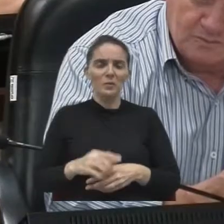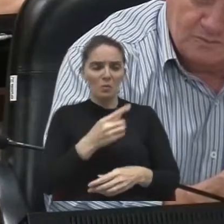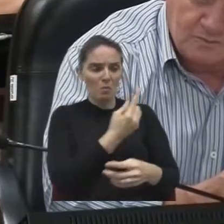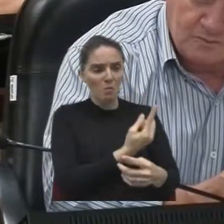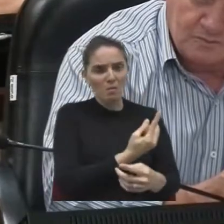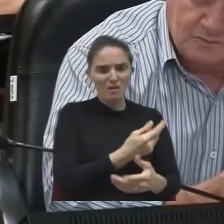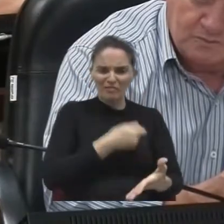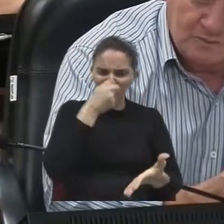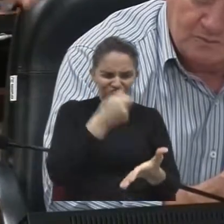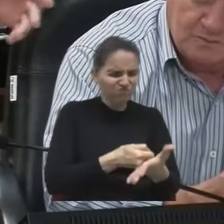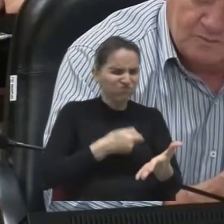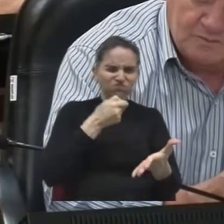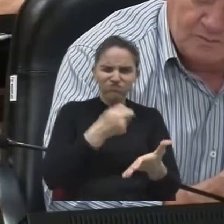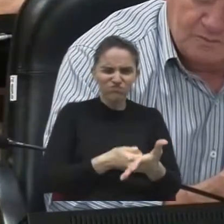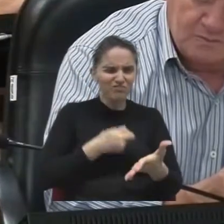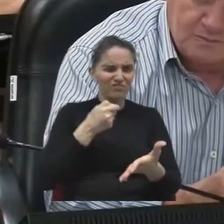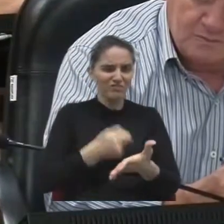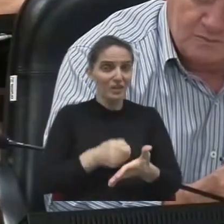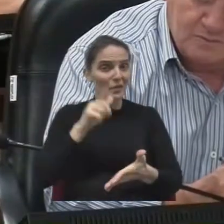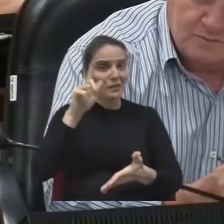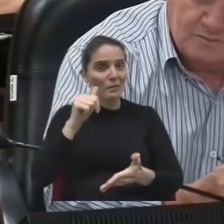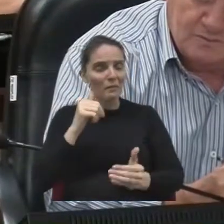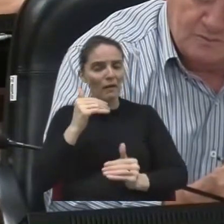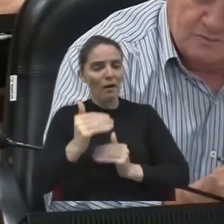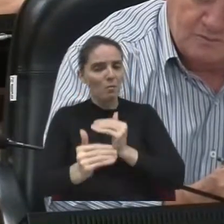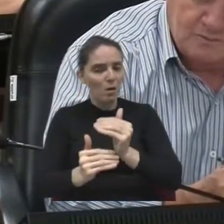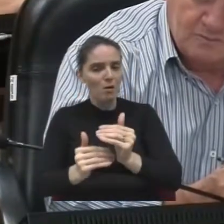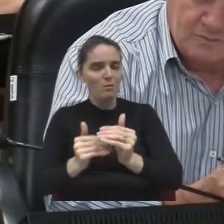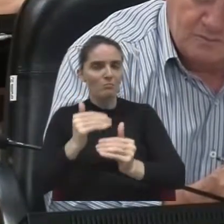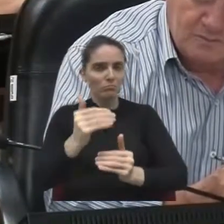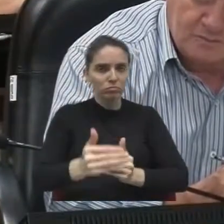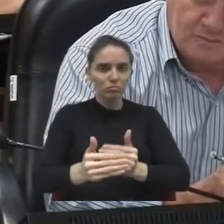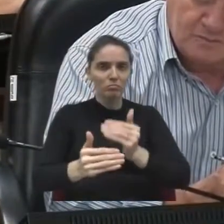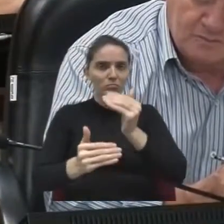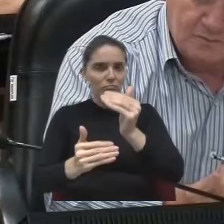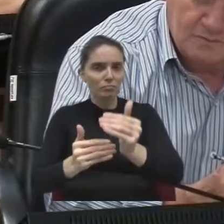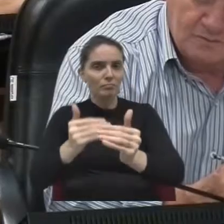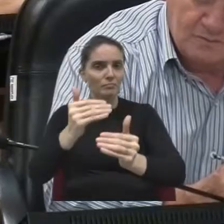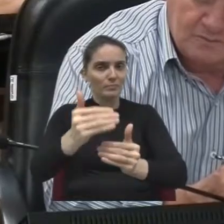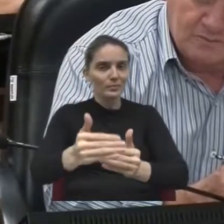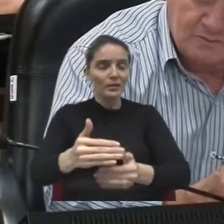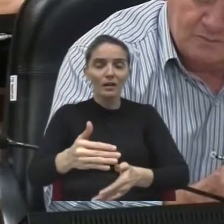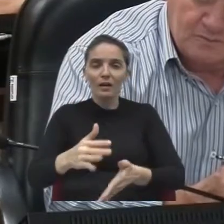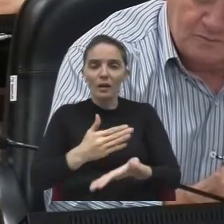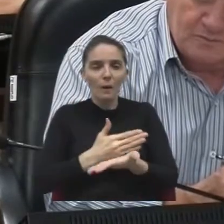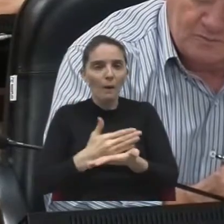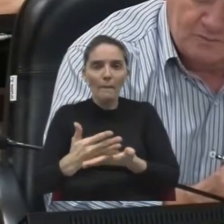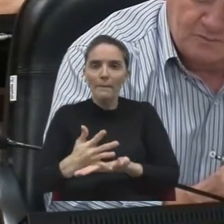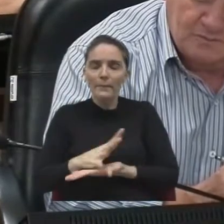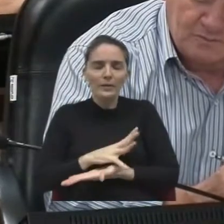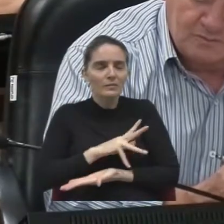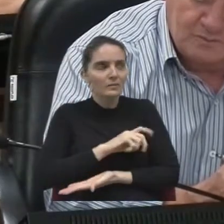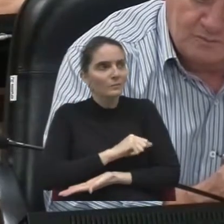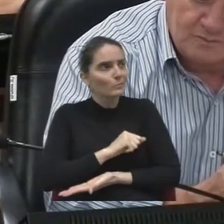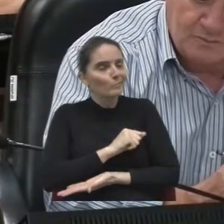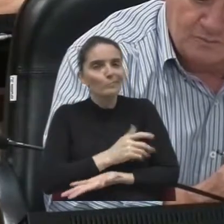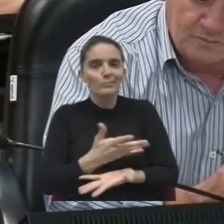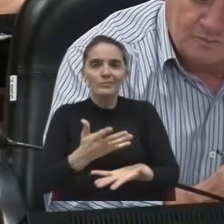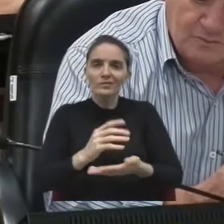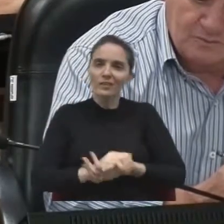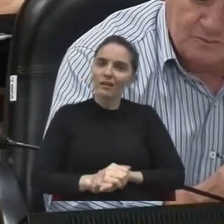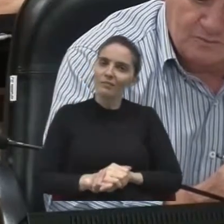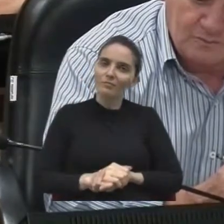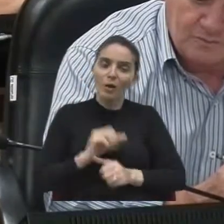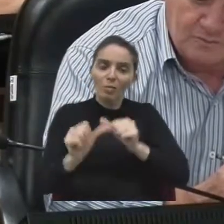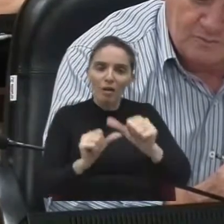E com o passar do tempo do cumprimento do dever, eles vão pegando gosto. E aí acabam